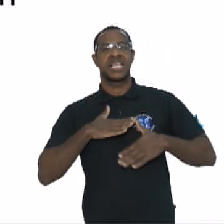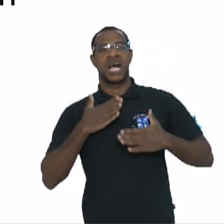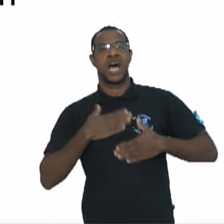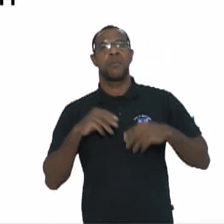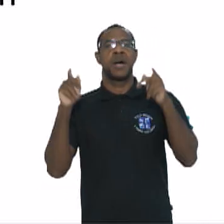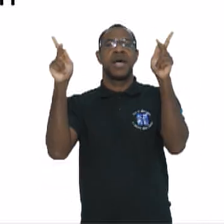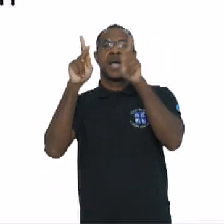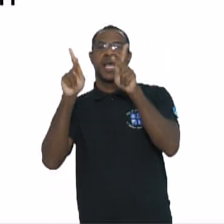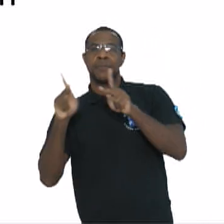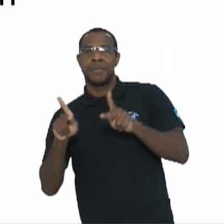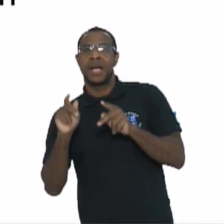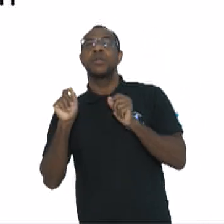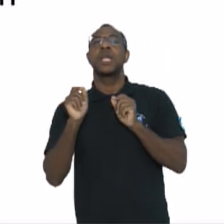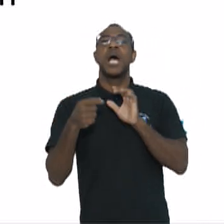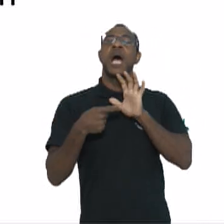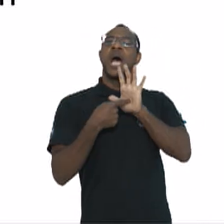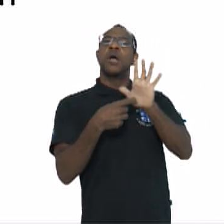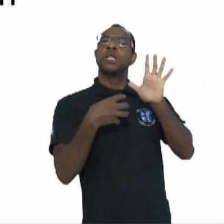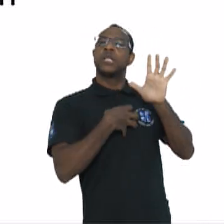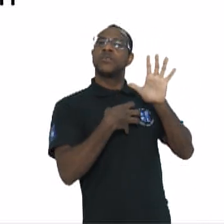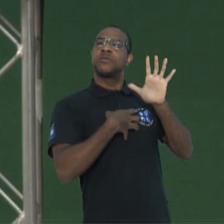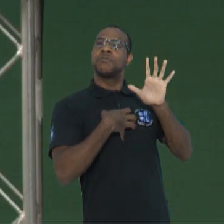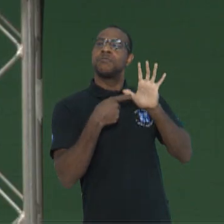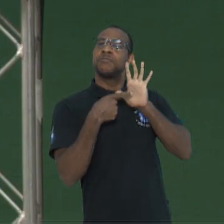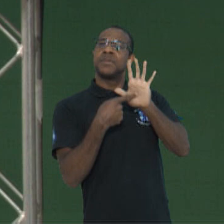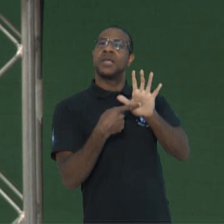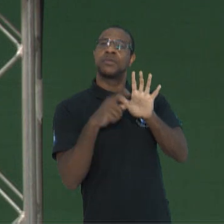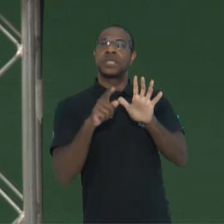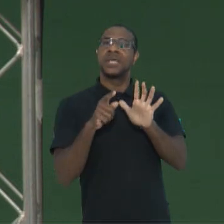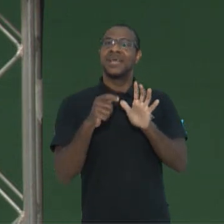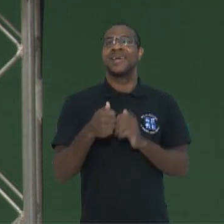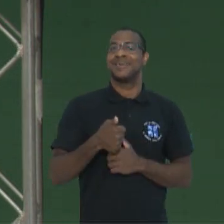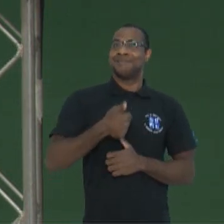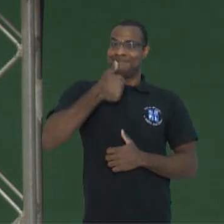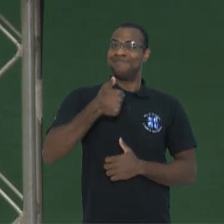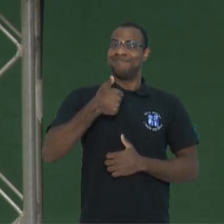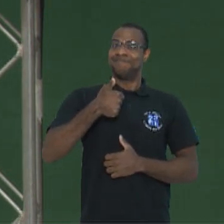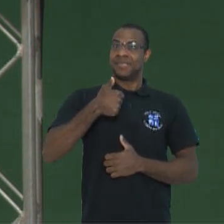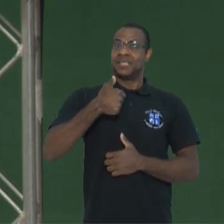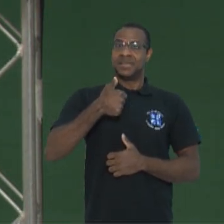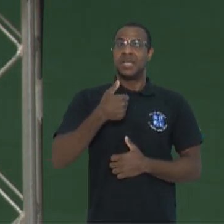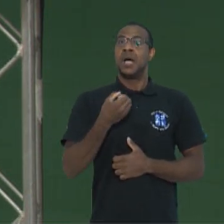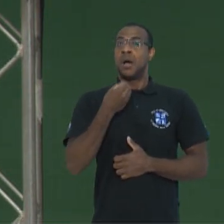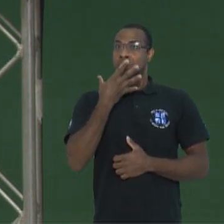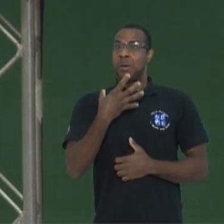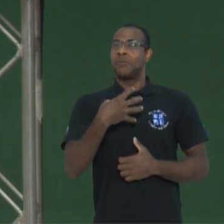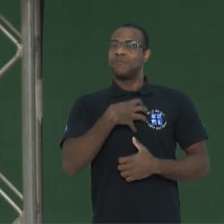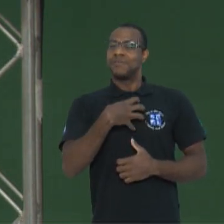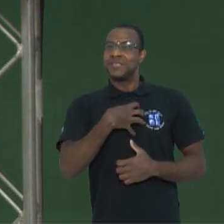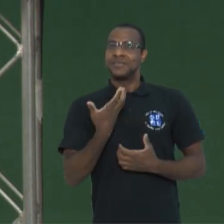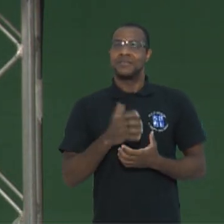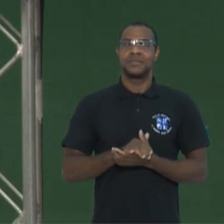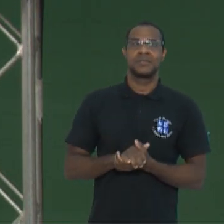paz são sentimentos que expressam positividade, né? Num bom sentido.